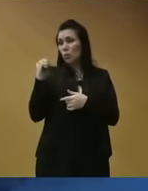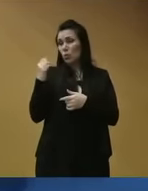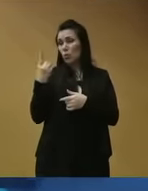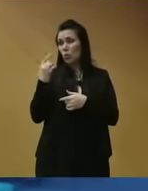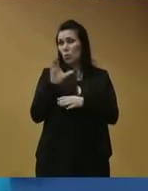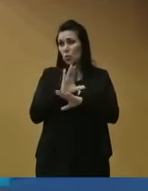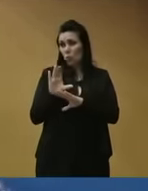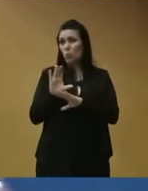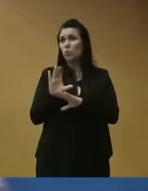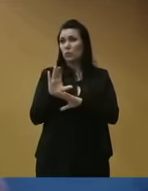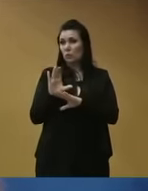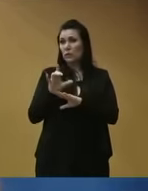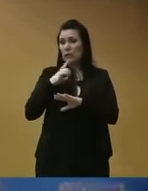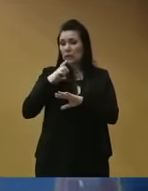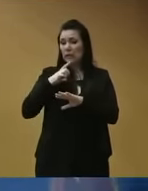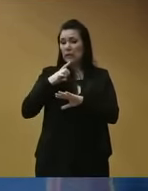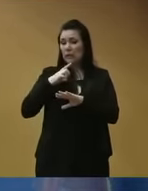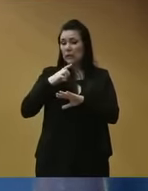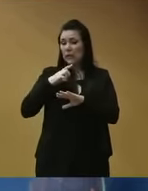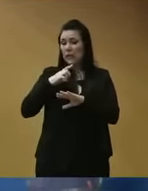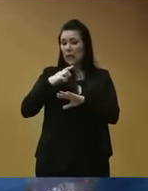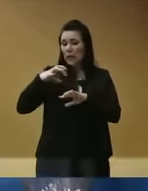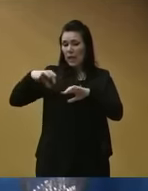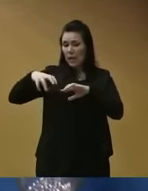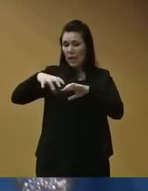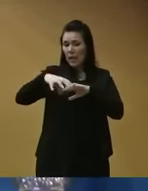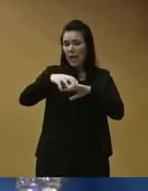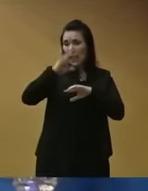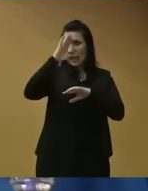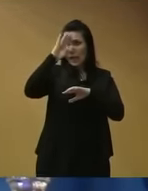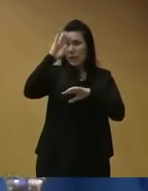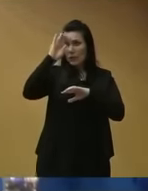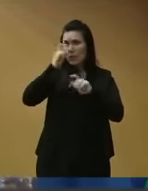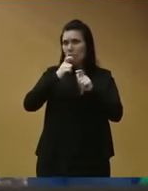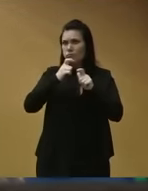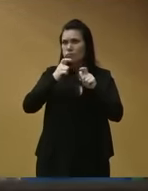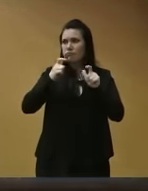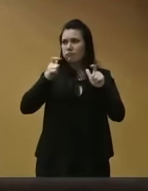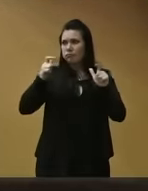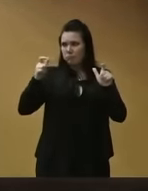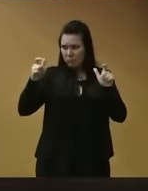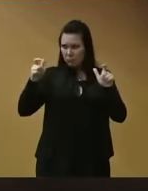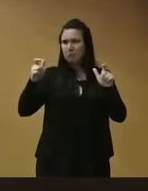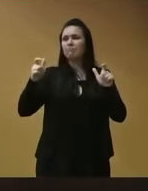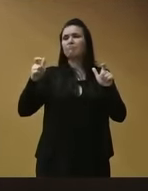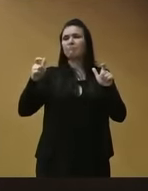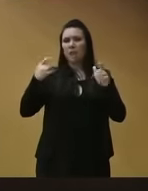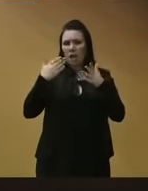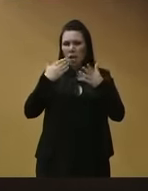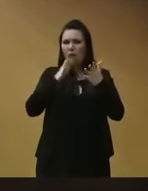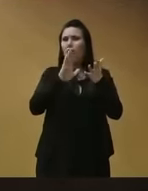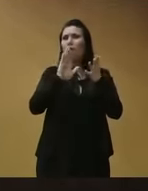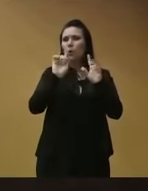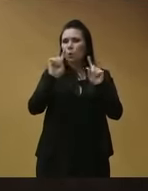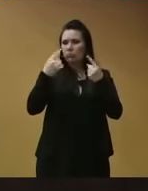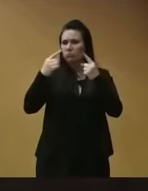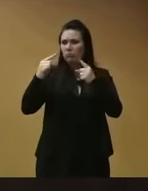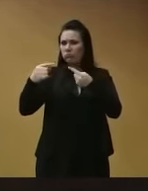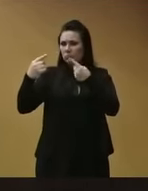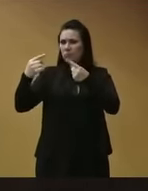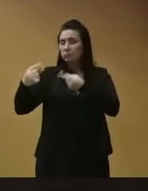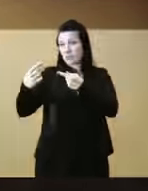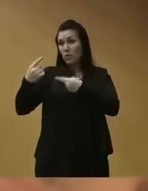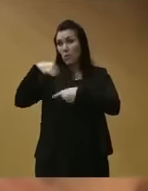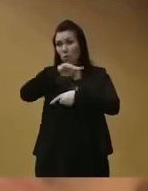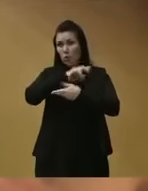uma universidade que está crescendo, que cresceu muito. E ela enfrentou muitos desafios nos últimos anos. Nós,